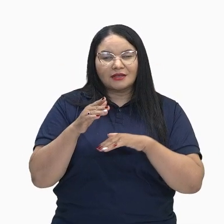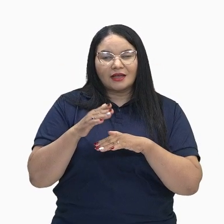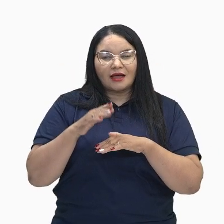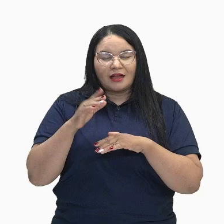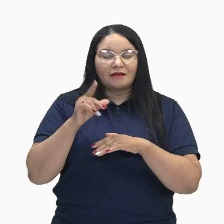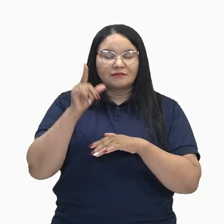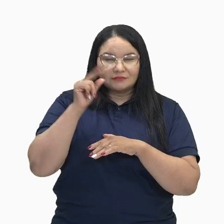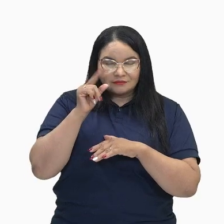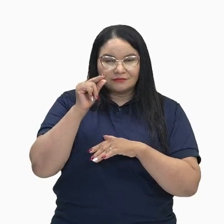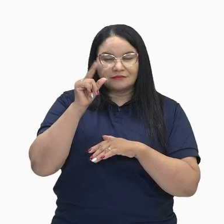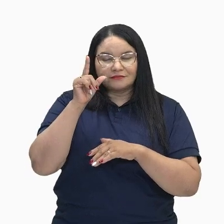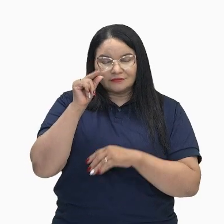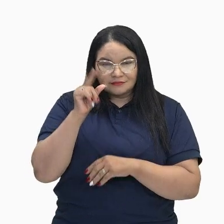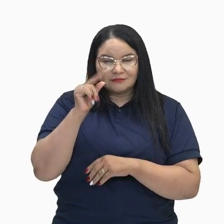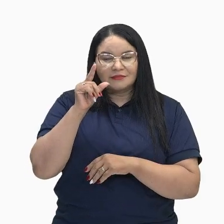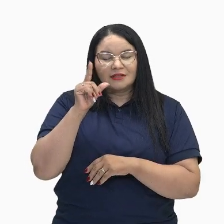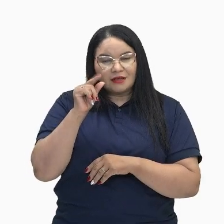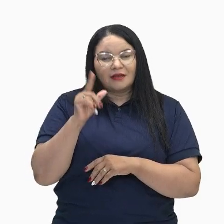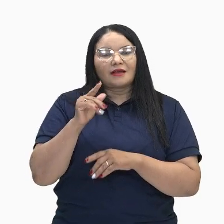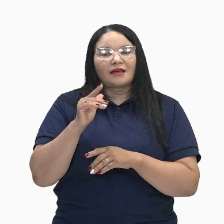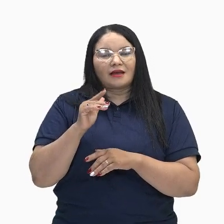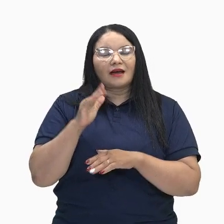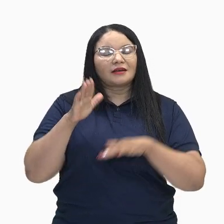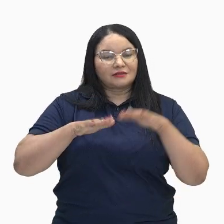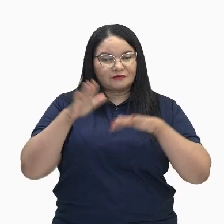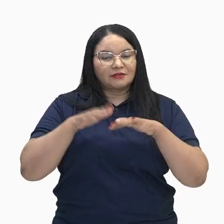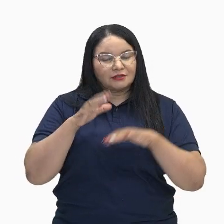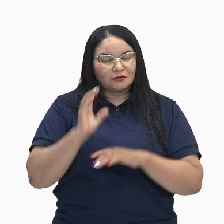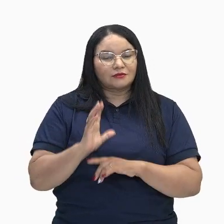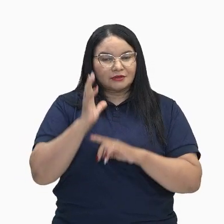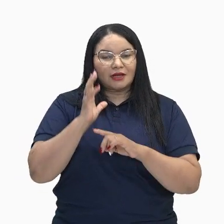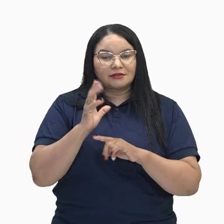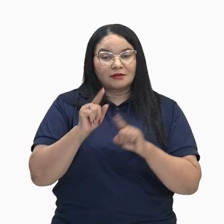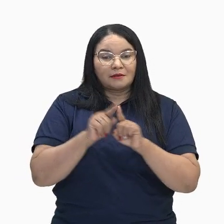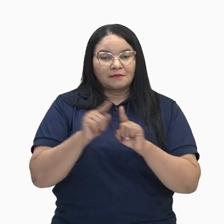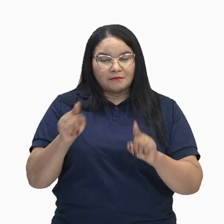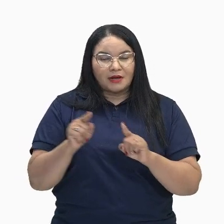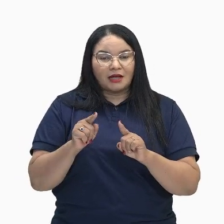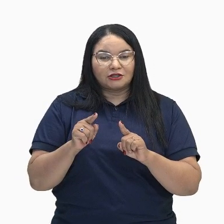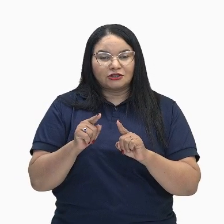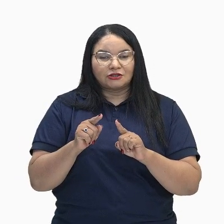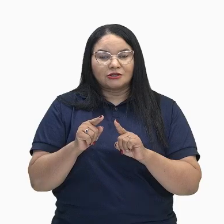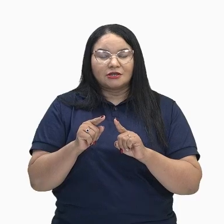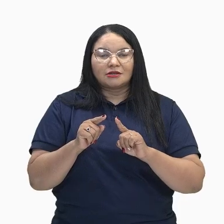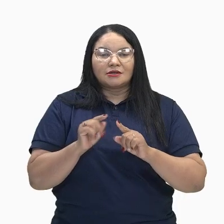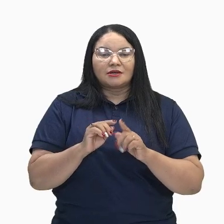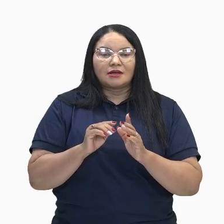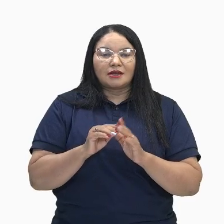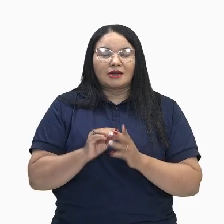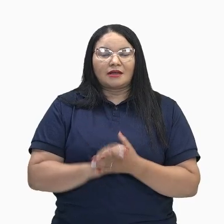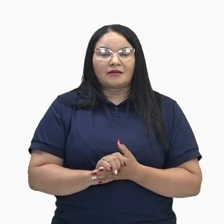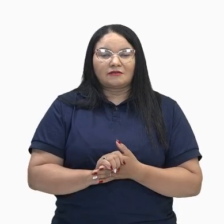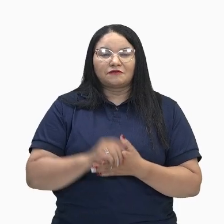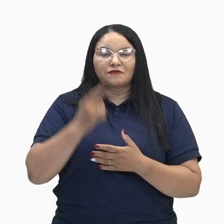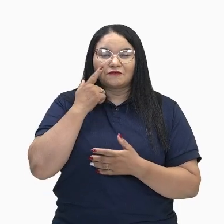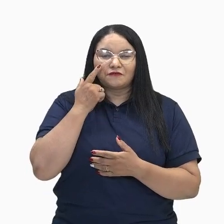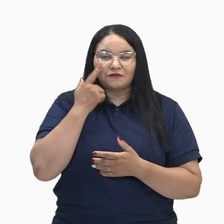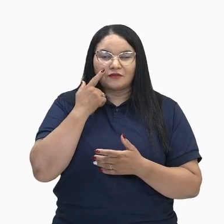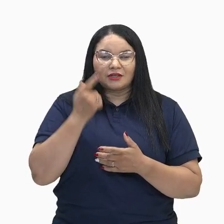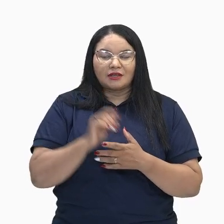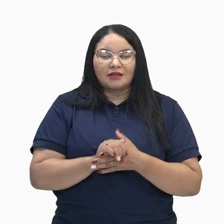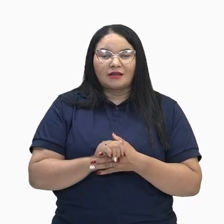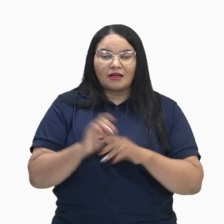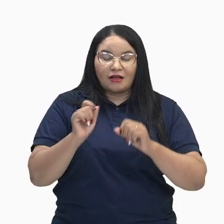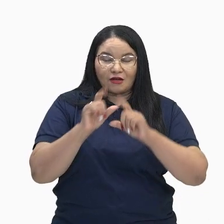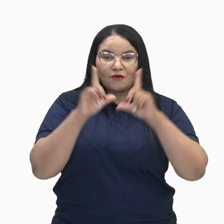sonolento, né? Um estado de sonolência é possível a gente ficar. Mas a gente vai observar que está mais acordado